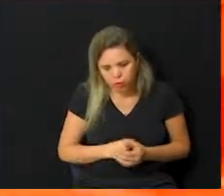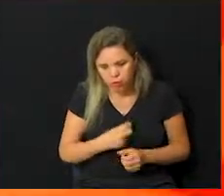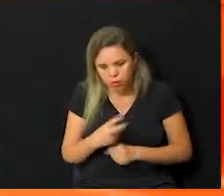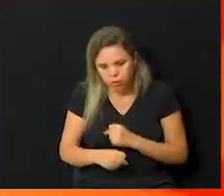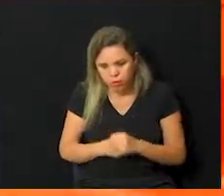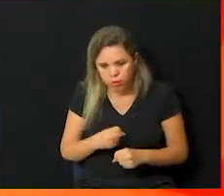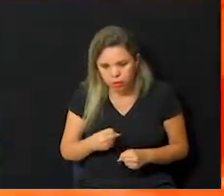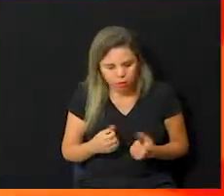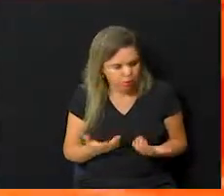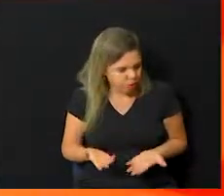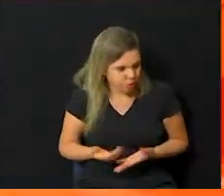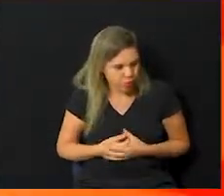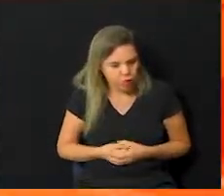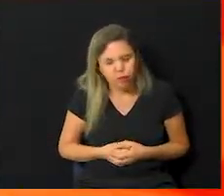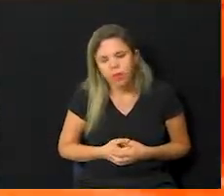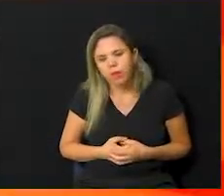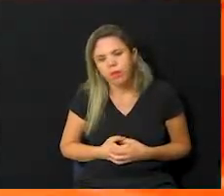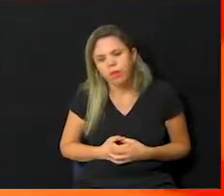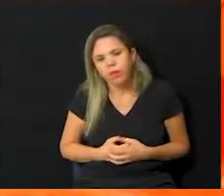antes da pandemia, mas, enfim.